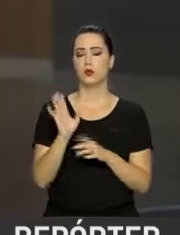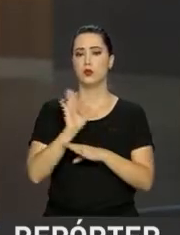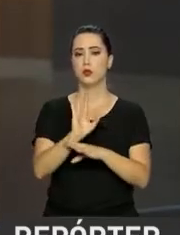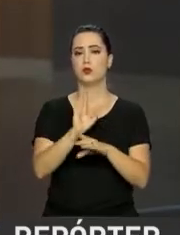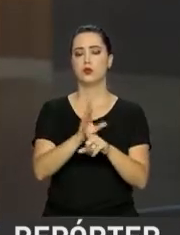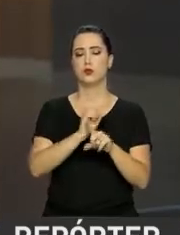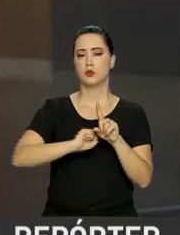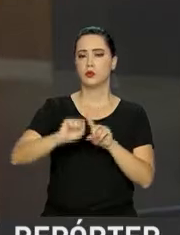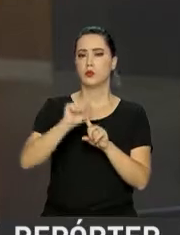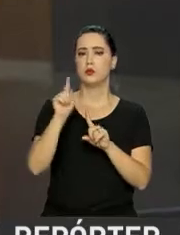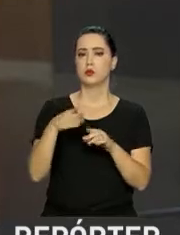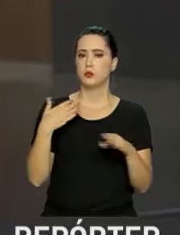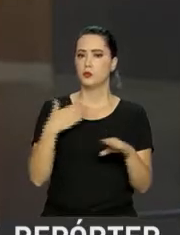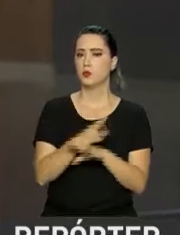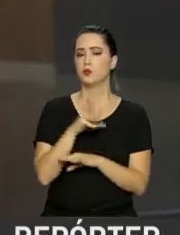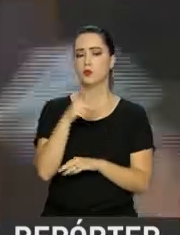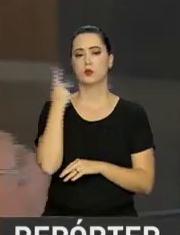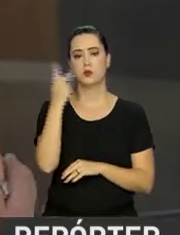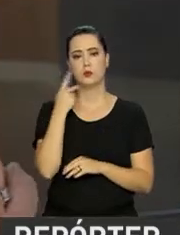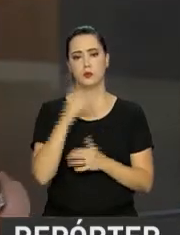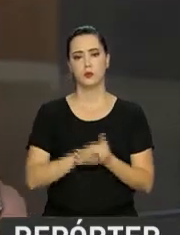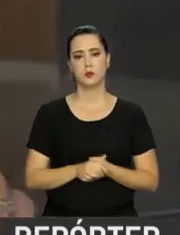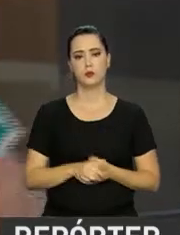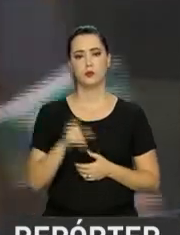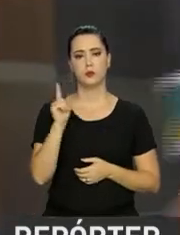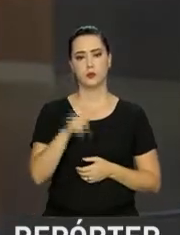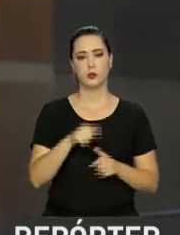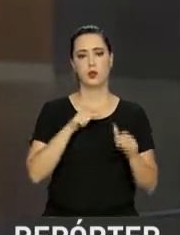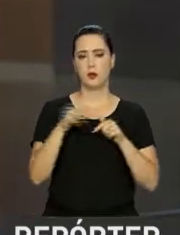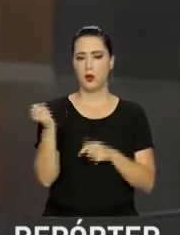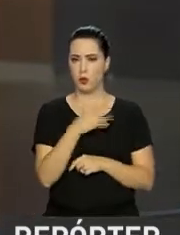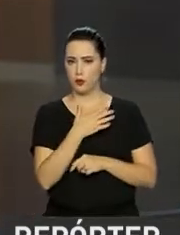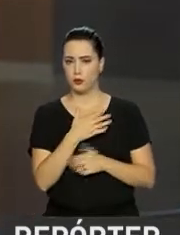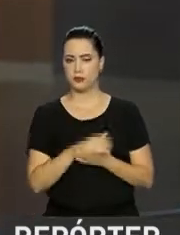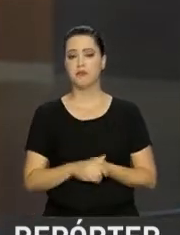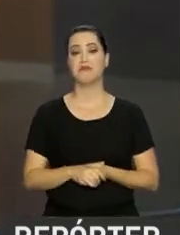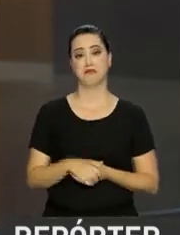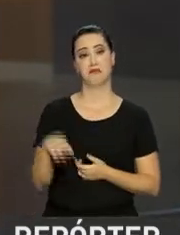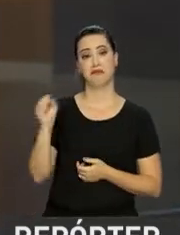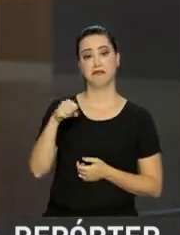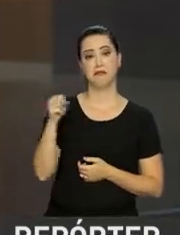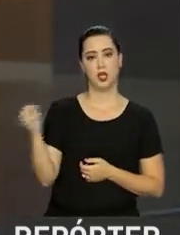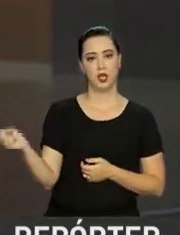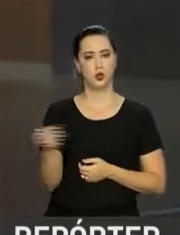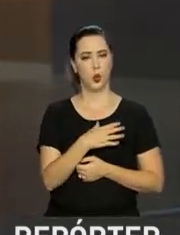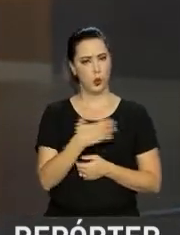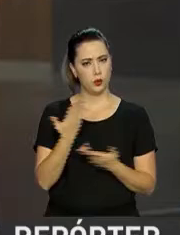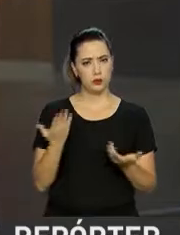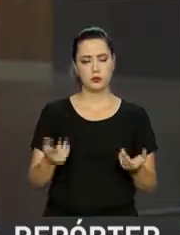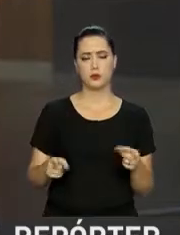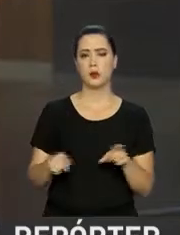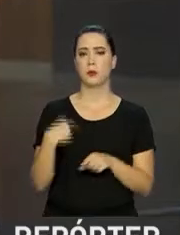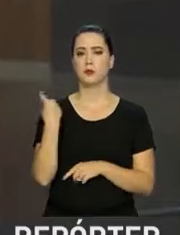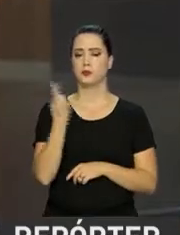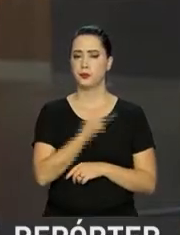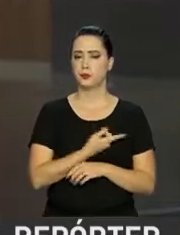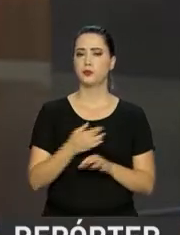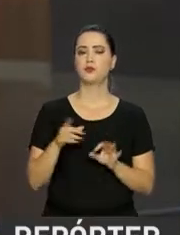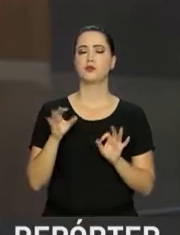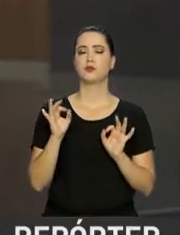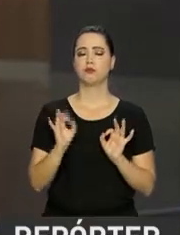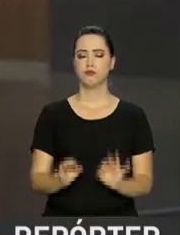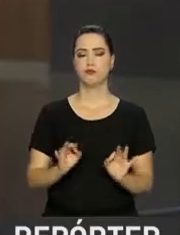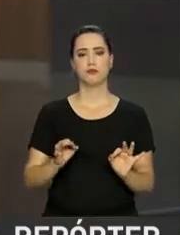porta de entrada de todas as políticas é um trabalho inédito negra é um trabalho inédito é um trabalho que nós realmente